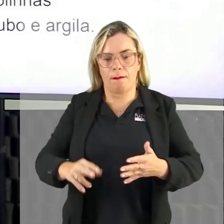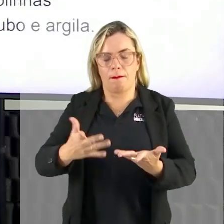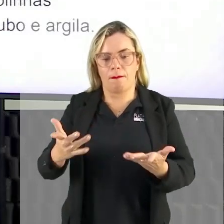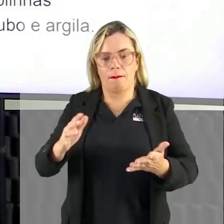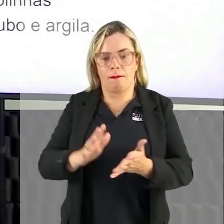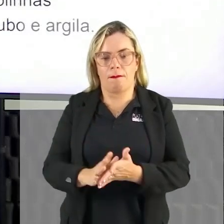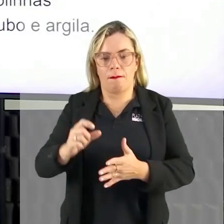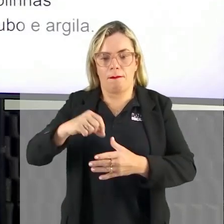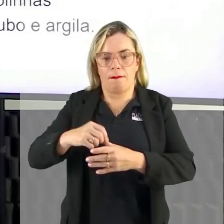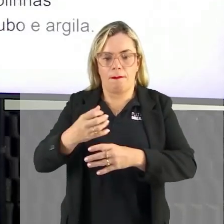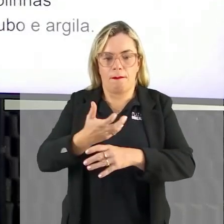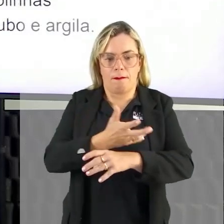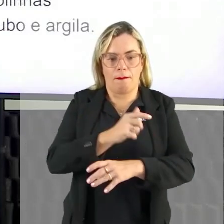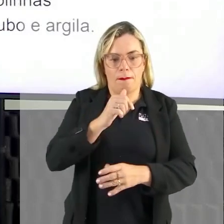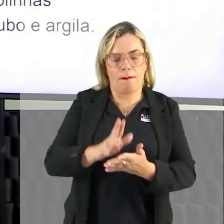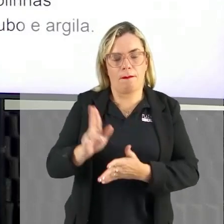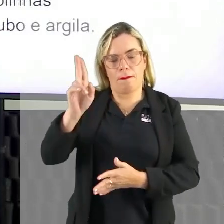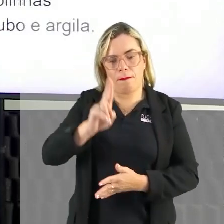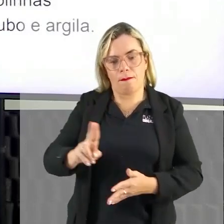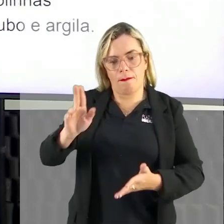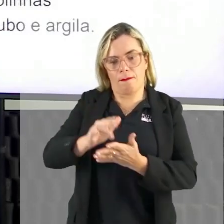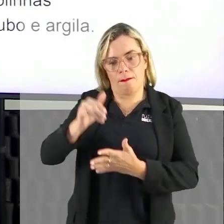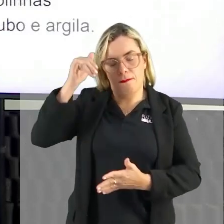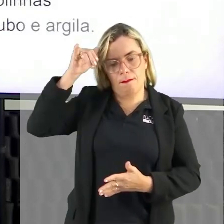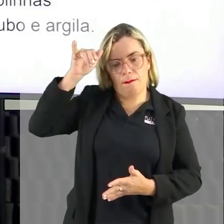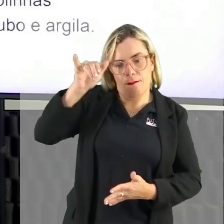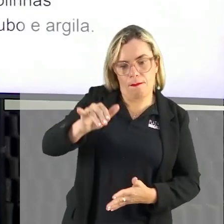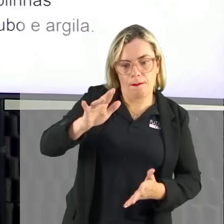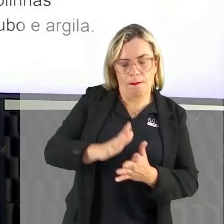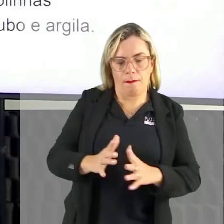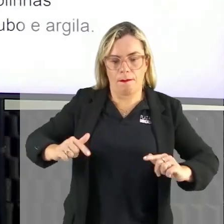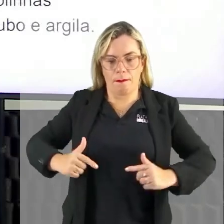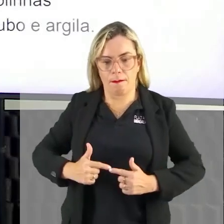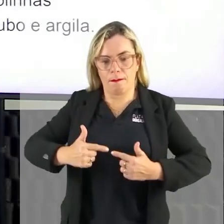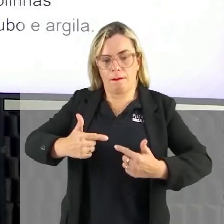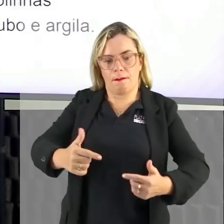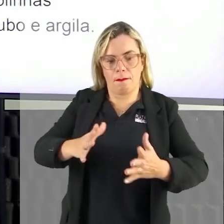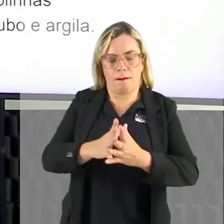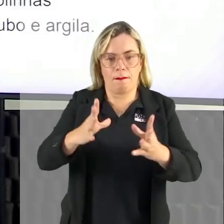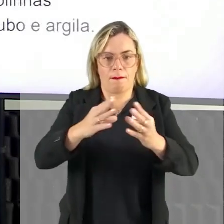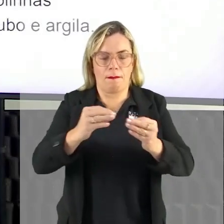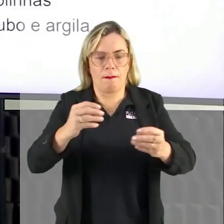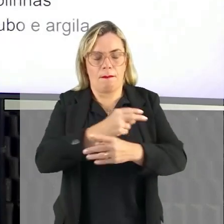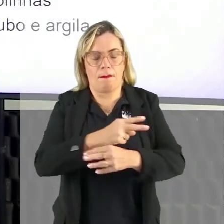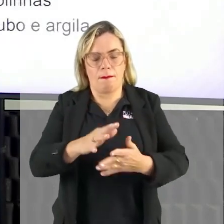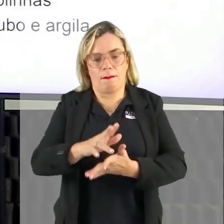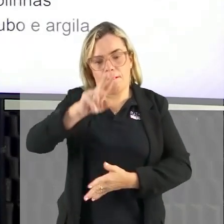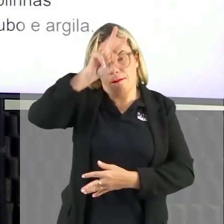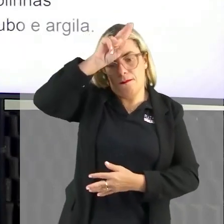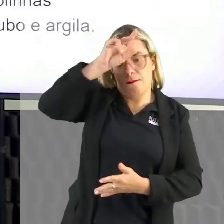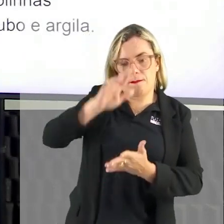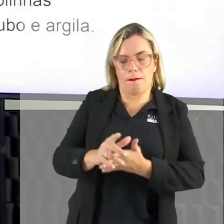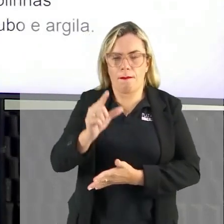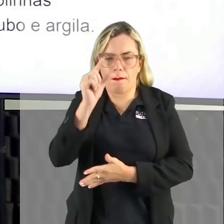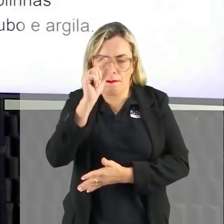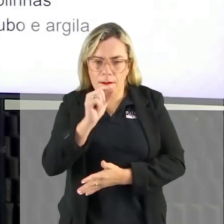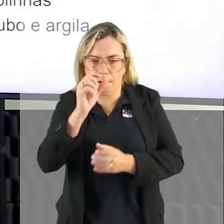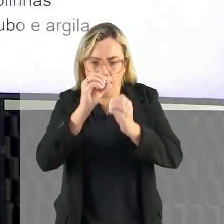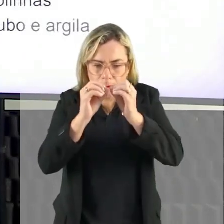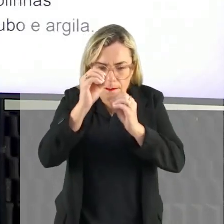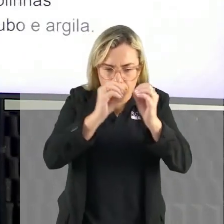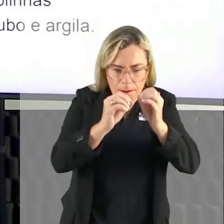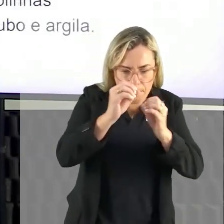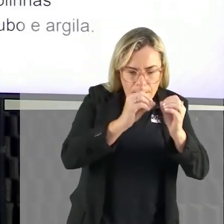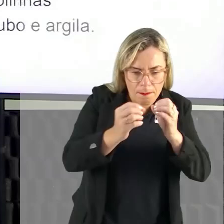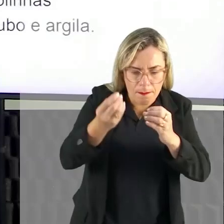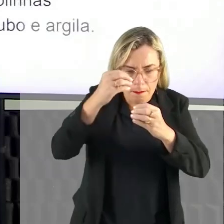para combater o desaparecimento desses insetos. Elas são pequenas bolinhas recheadas